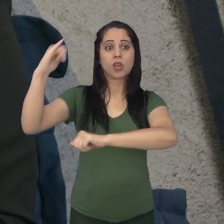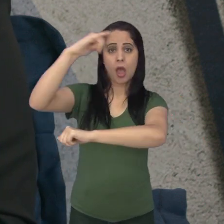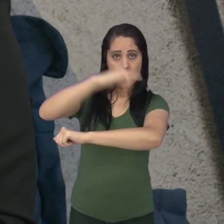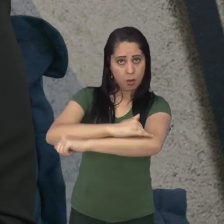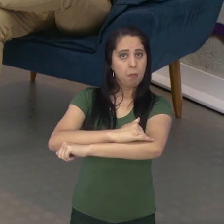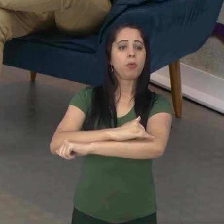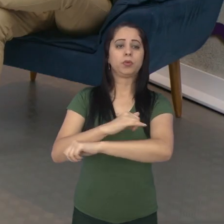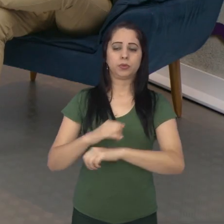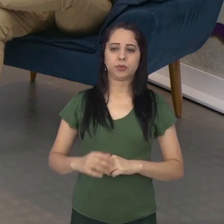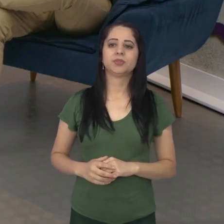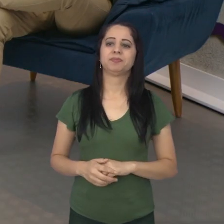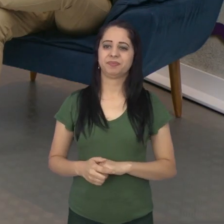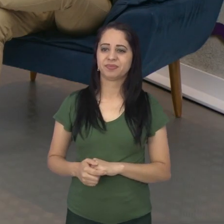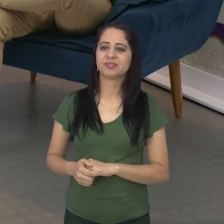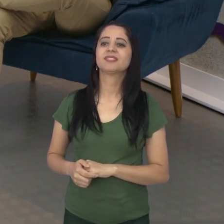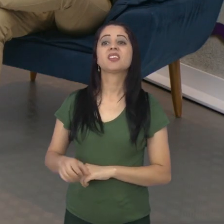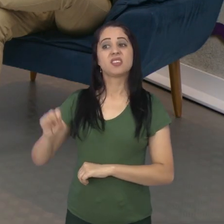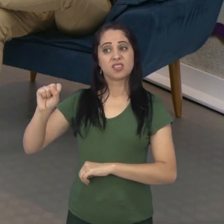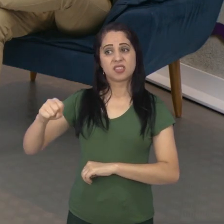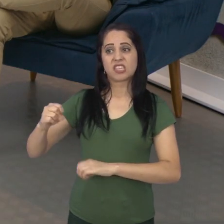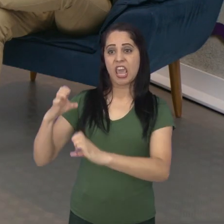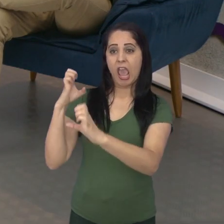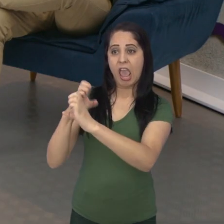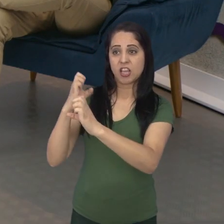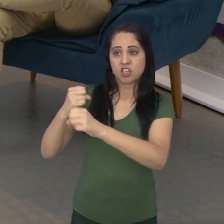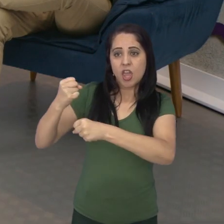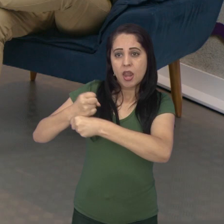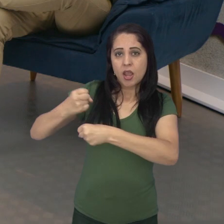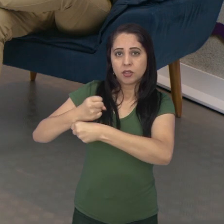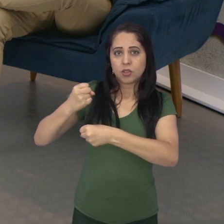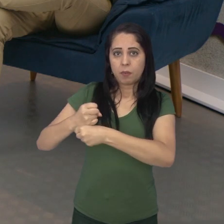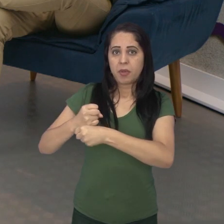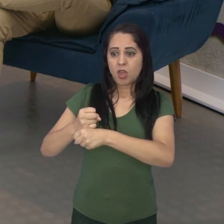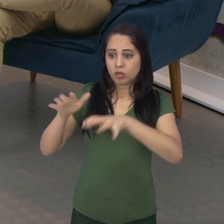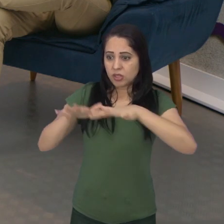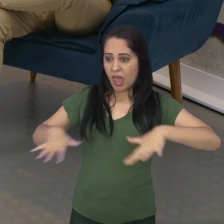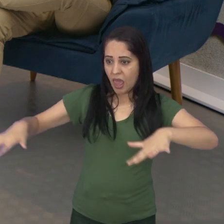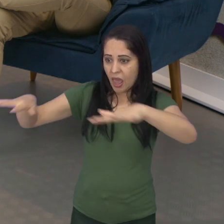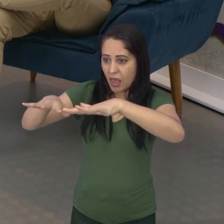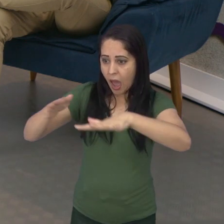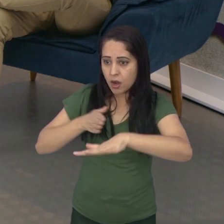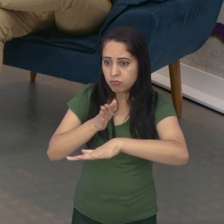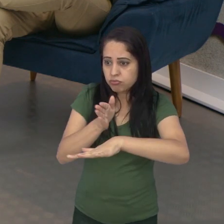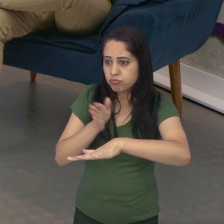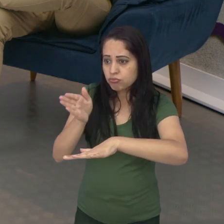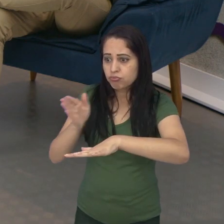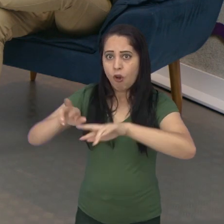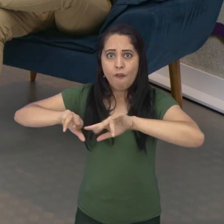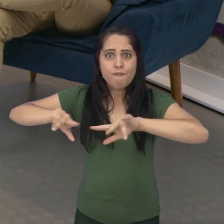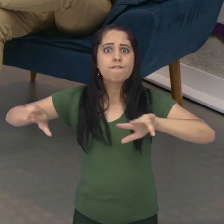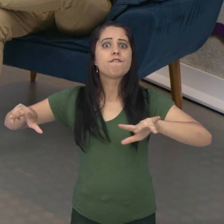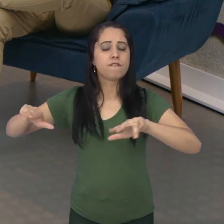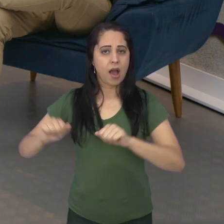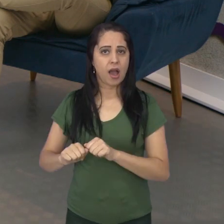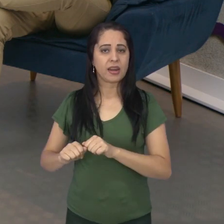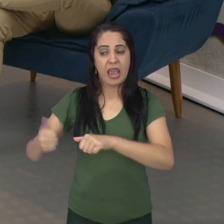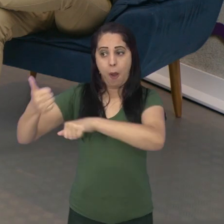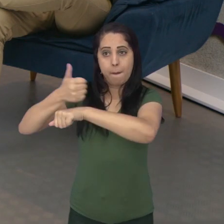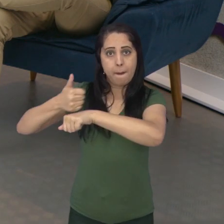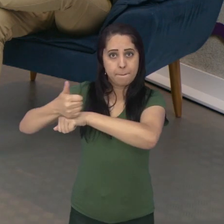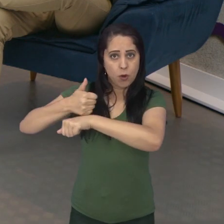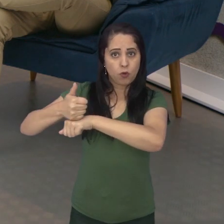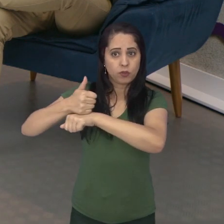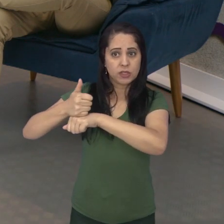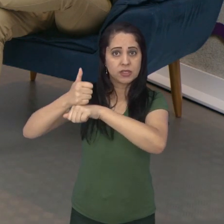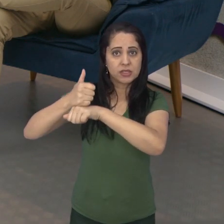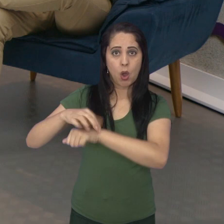muito mais. É isso mesmo, Adriane. A engenharia civil tem um campo enorme de atuação e também é uma das profissões que